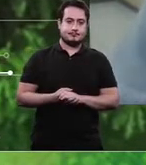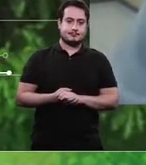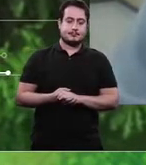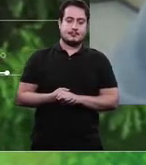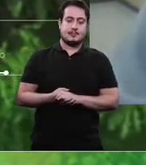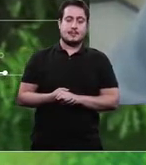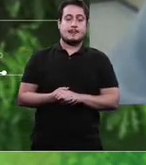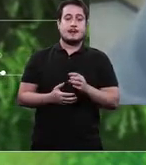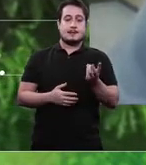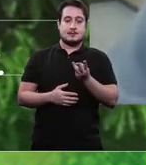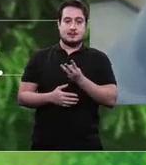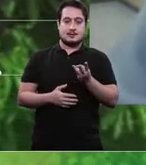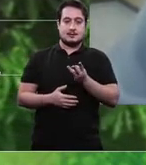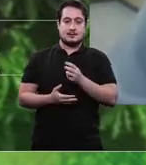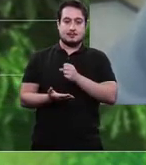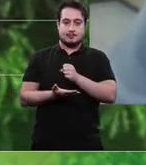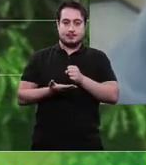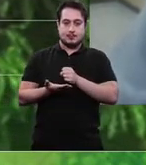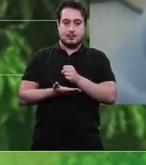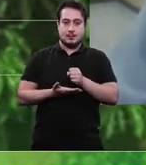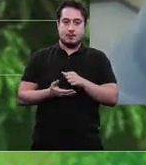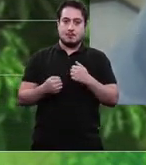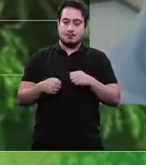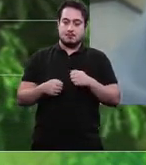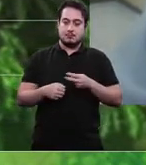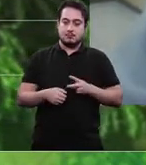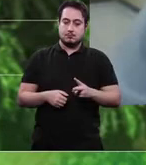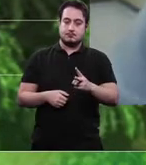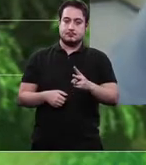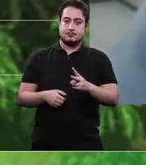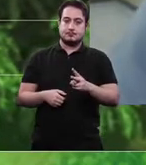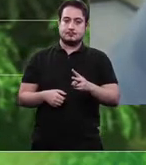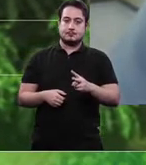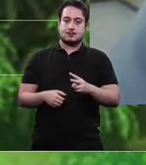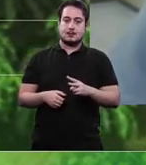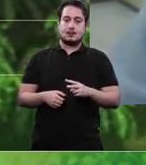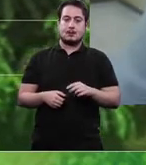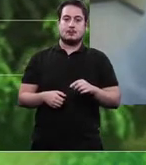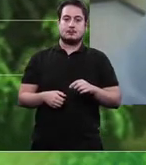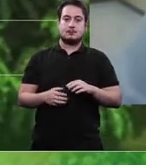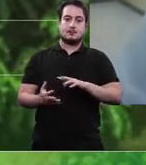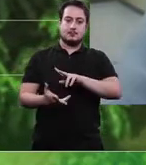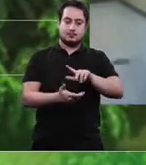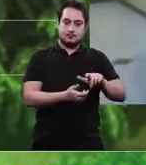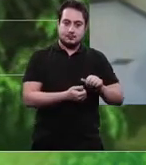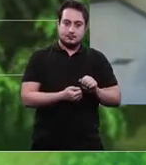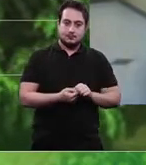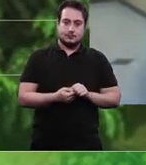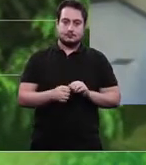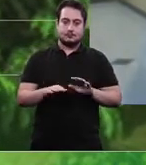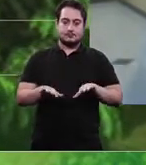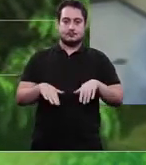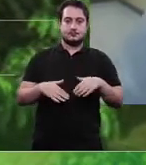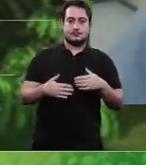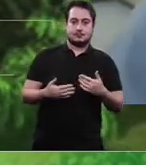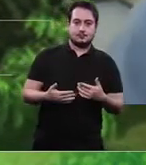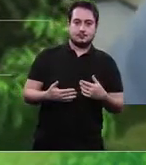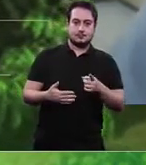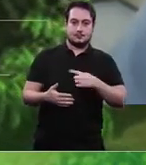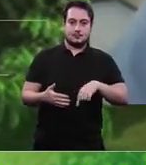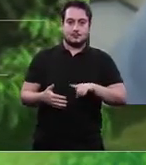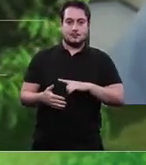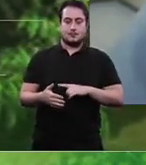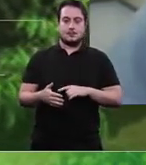extraordinária? Então, esses três pilares eles têm que ser indissolúveis no mundo da agricultura, no mundo do empreendedorismo e